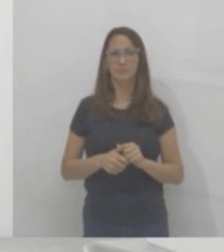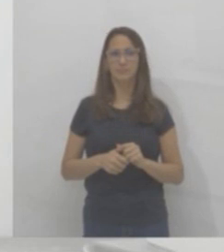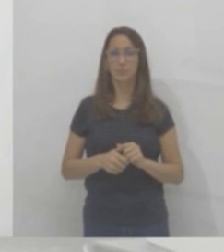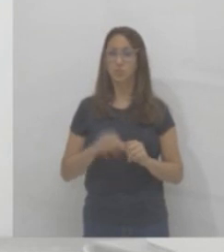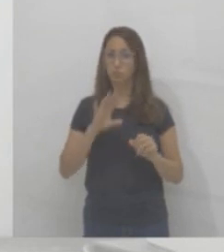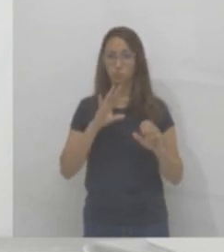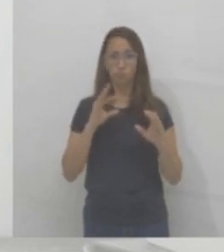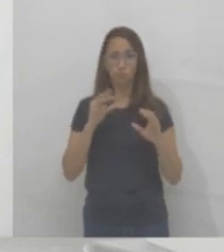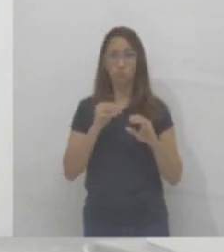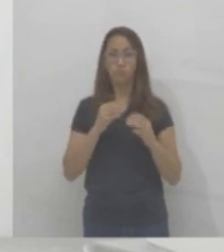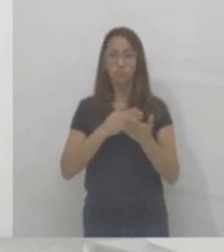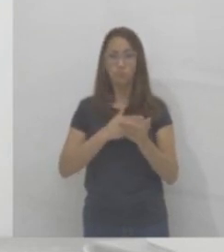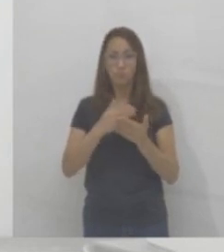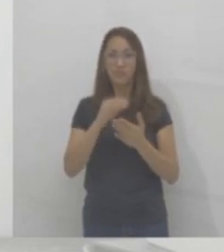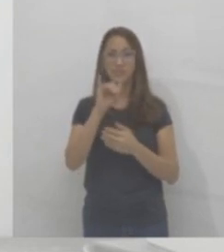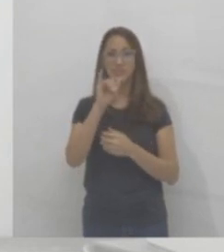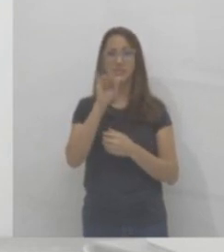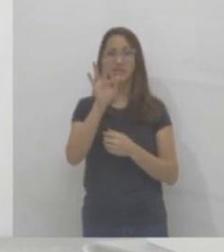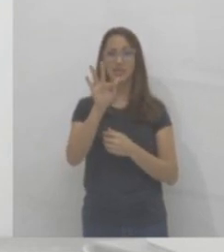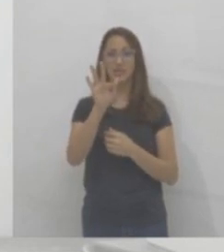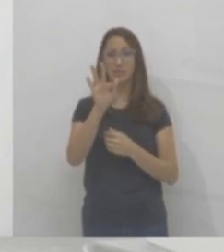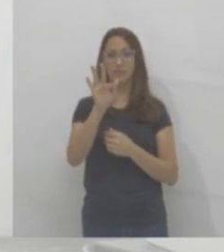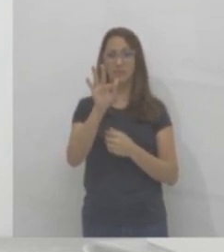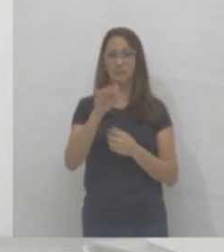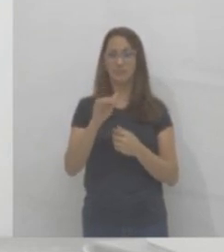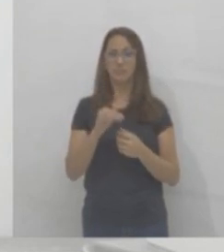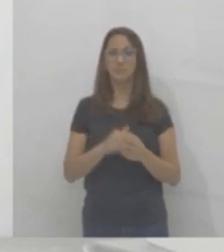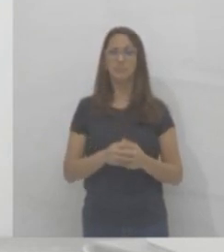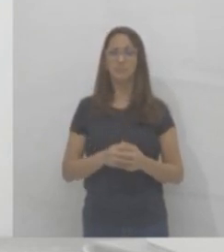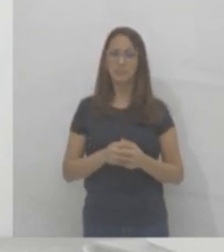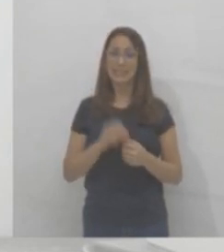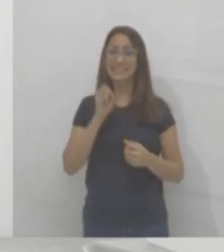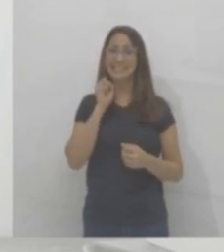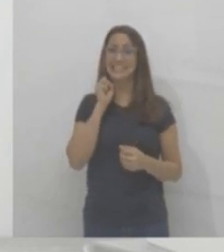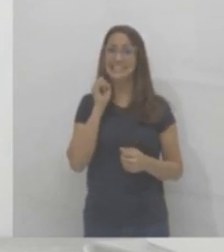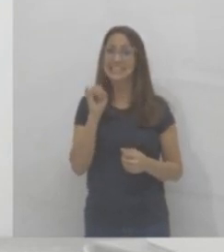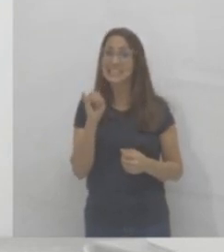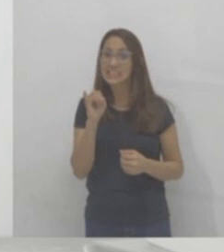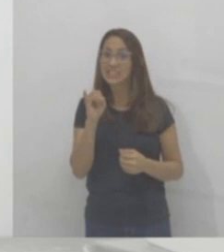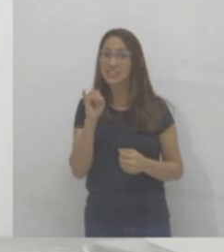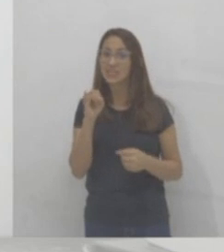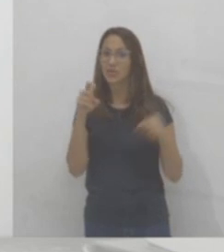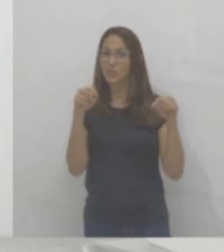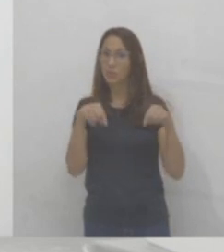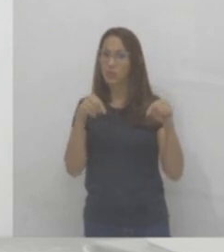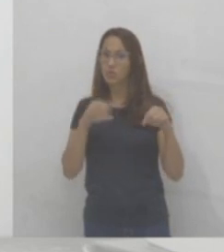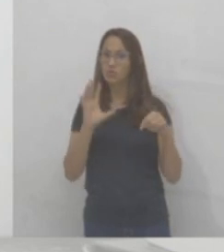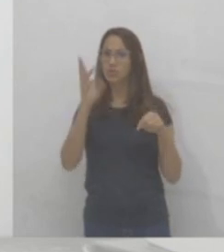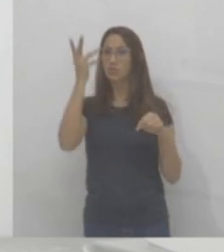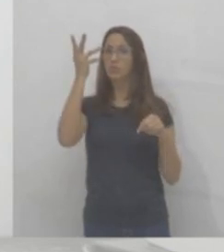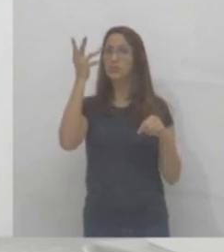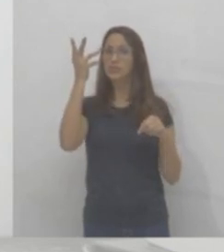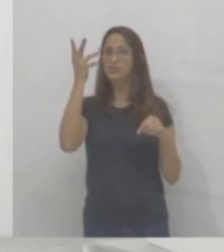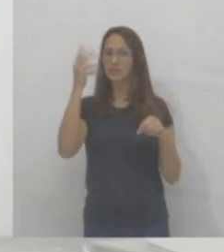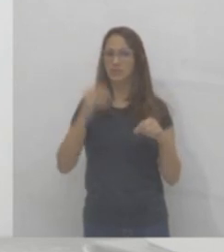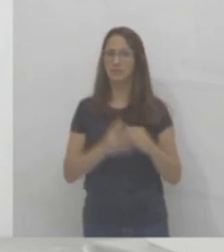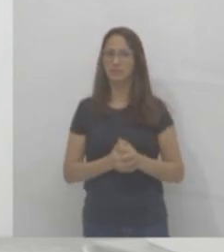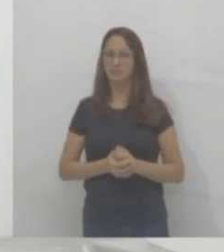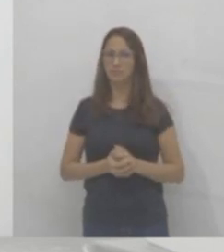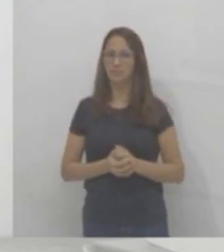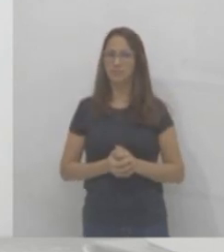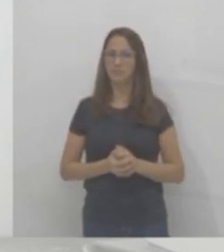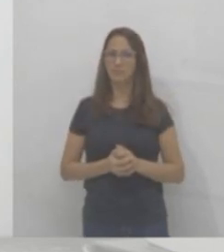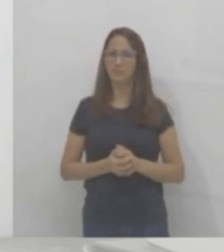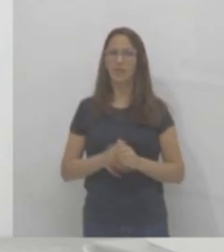today. If I can't do my homework today. Então aqui estão as minhas 3 frases em que eu criei uma condição no presente. Agora aqui eu quero